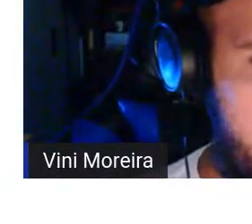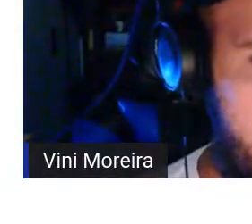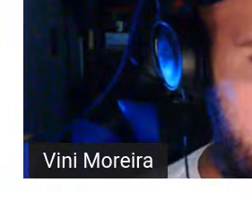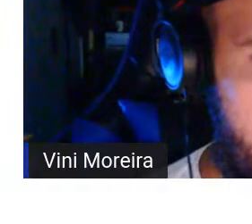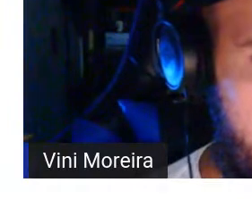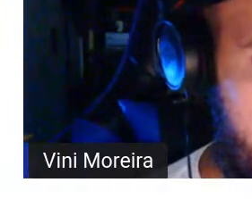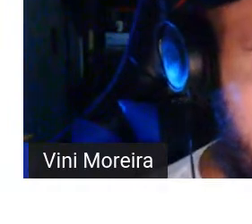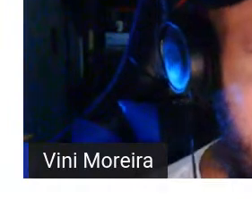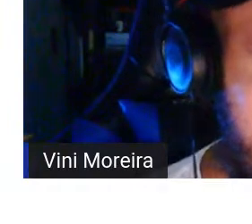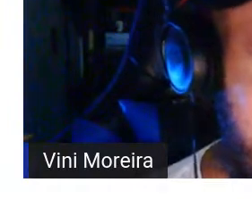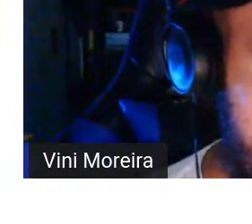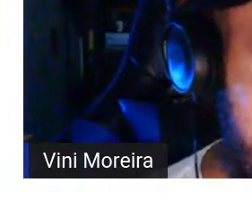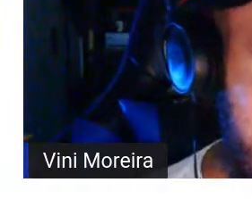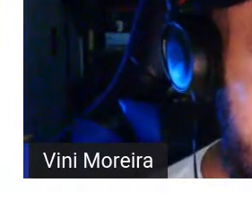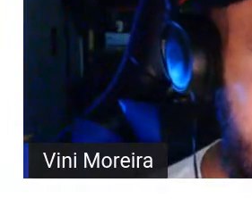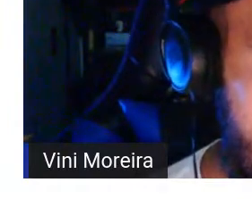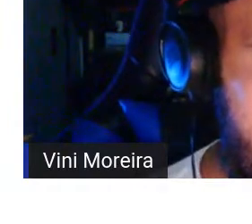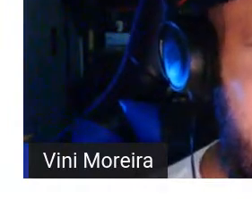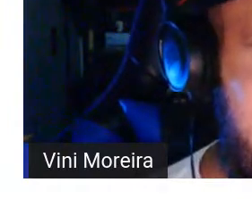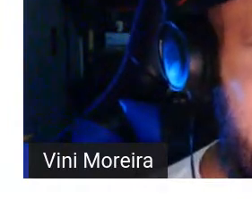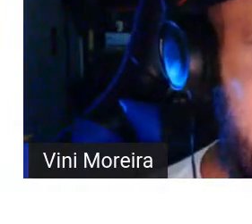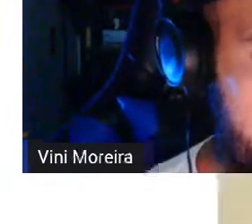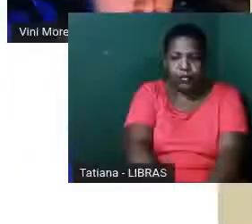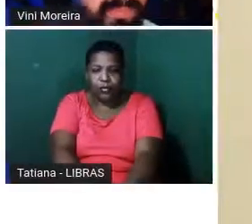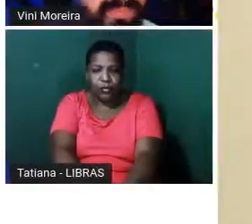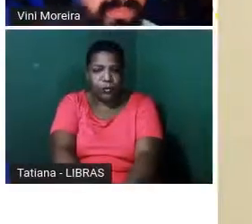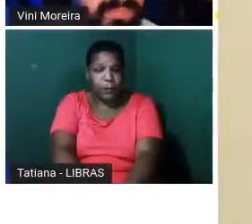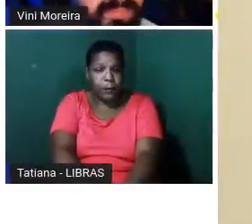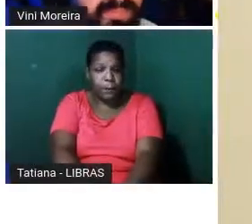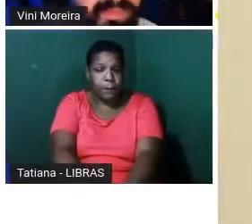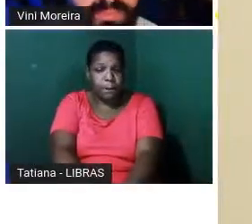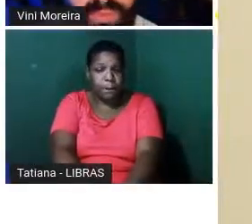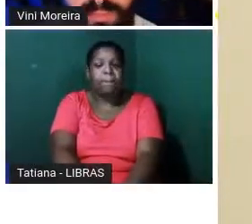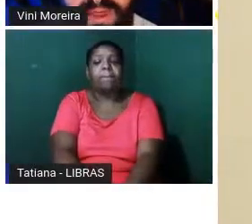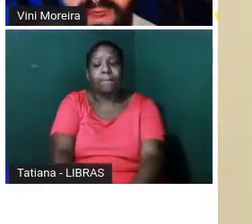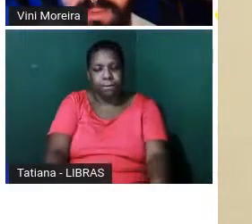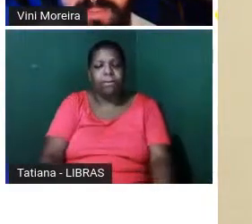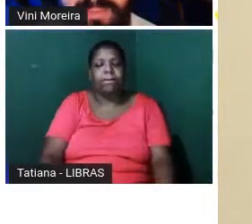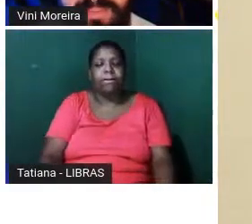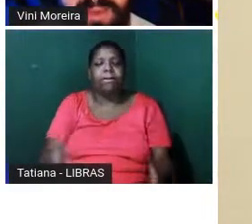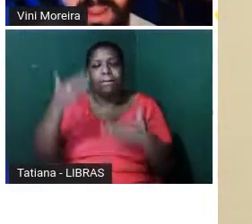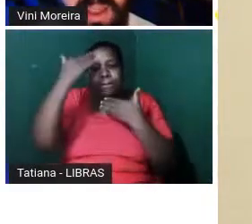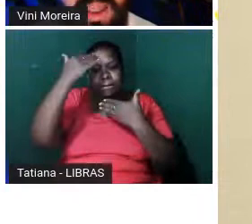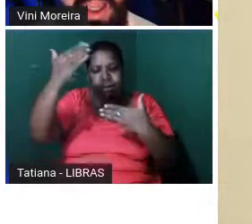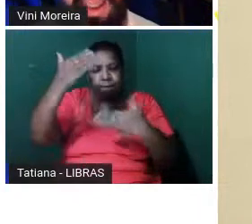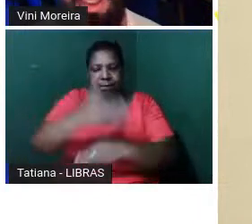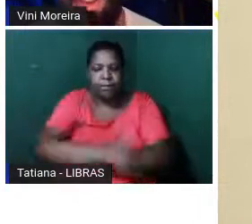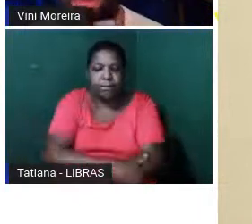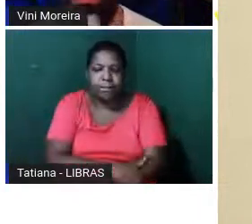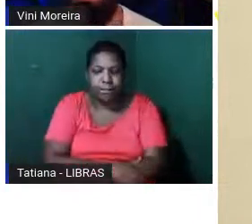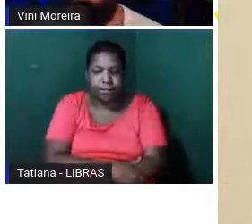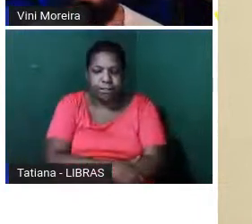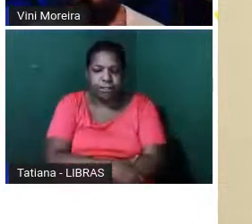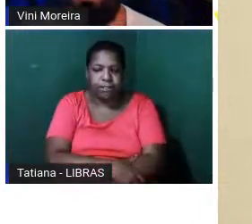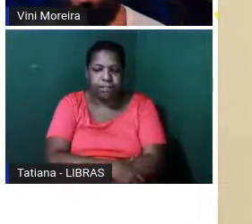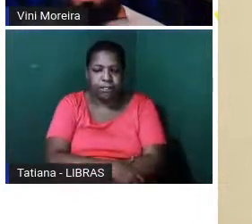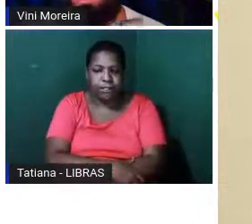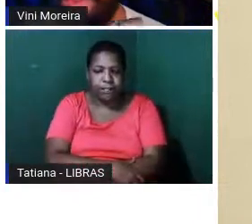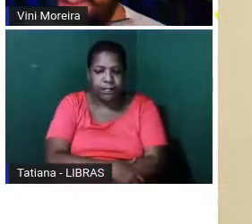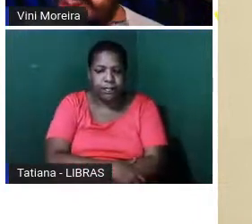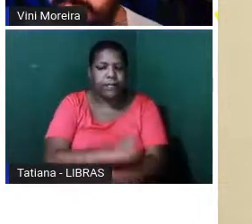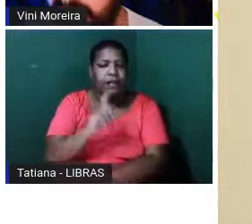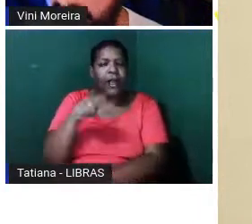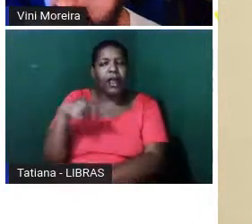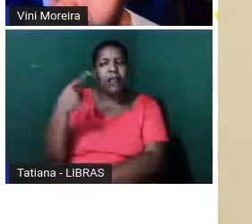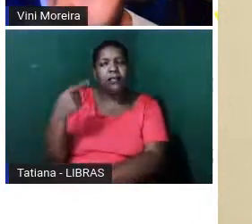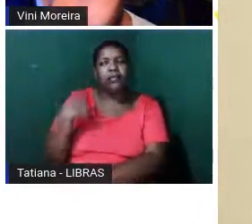o Leonardo me apresentação Leonardo é muito obrigado e depois